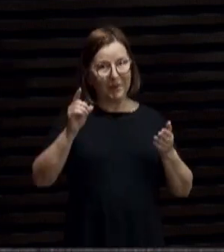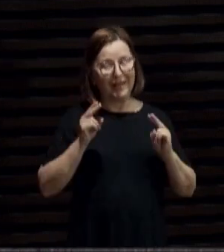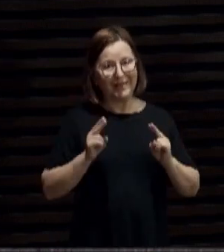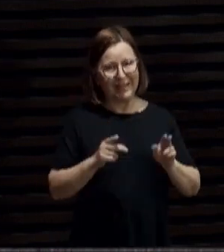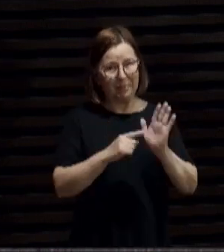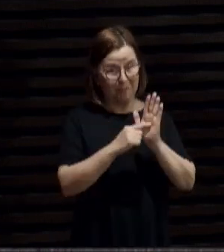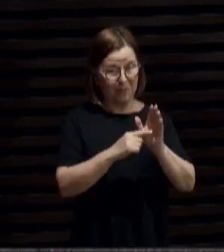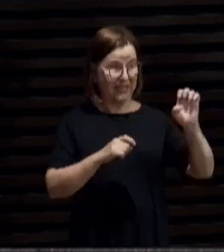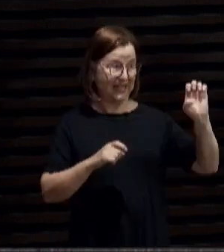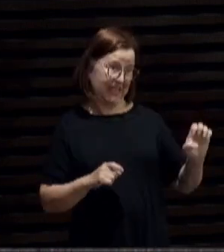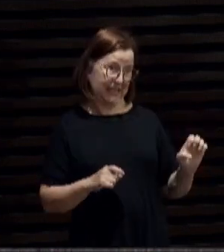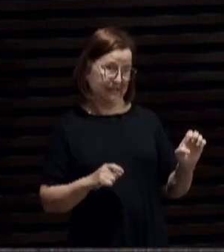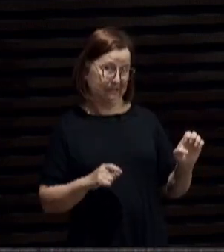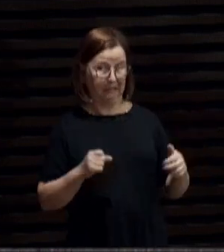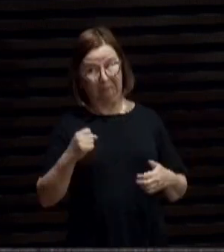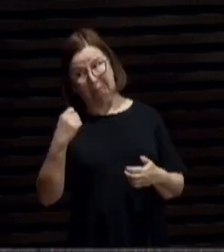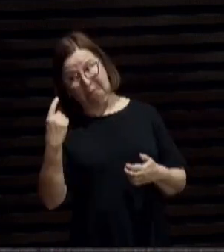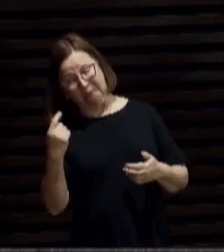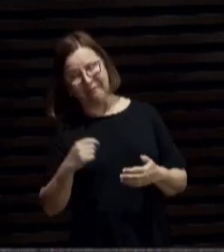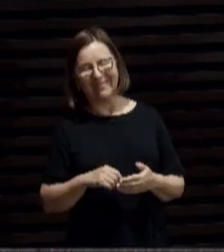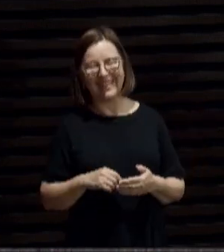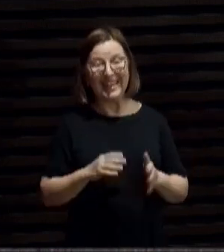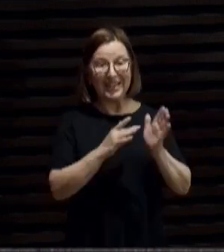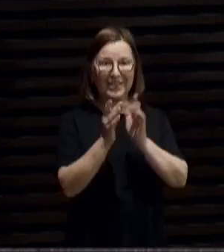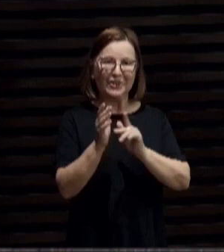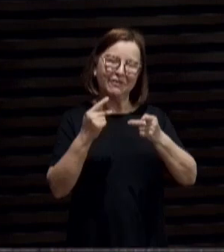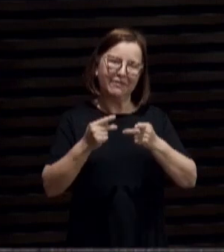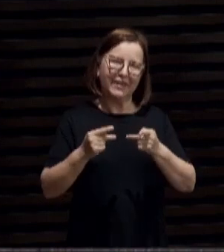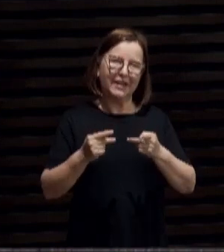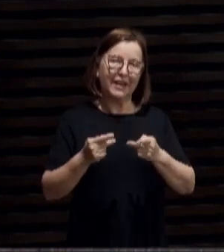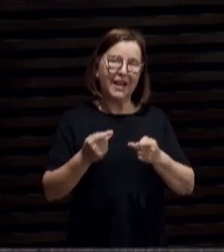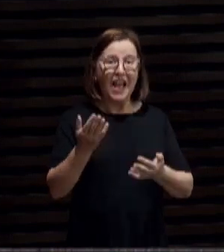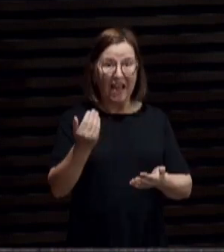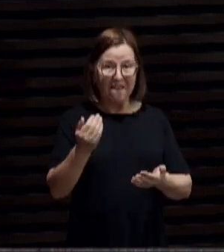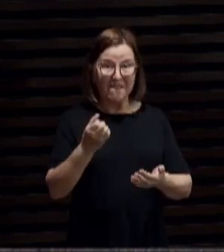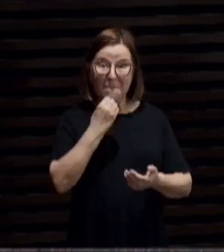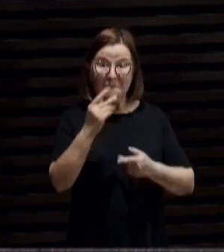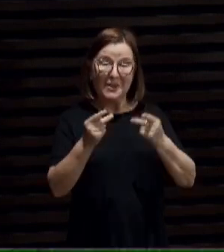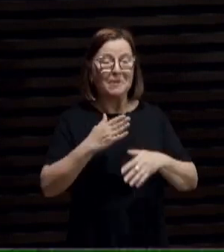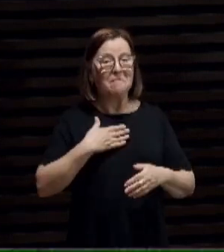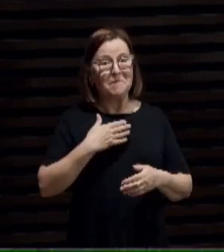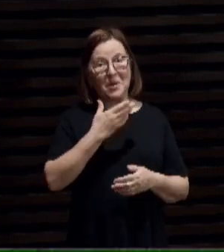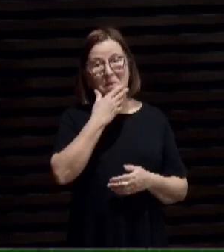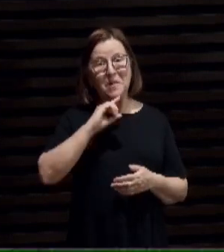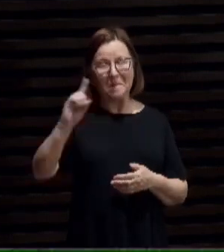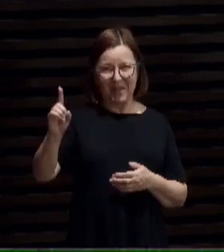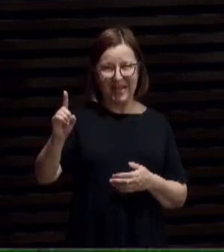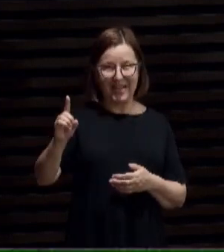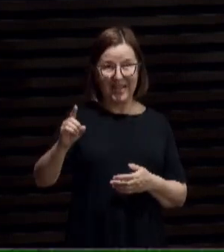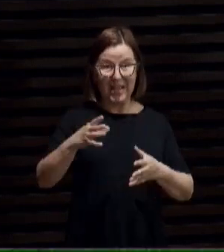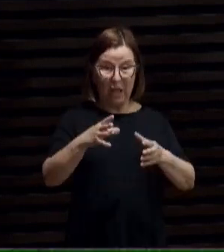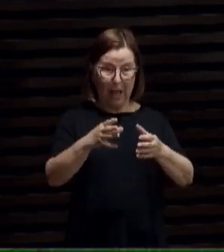é que quando ele disse: vinde benditos de meu Pai, possuí por herança o reino, é para o lado direito, e ide malditos para o fogo